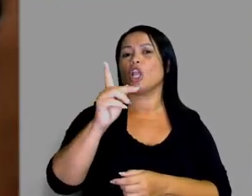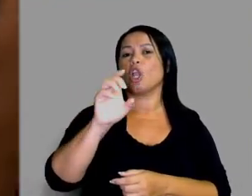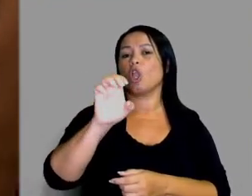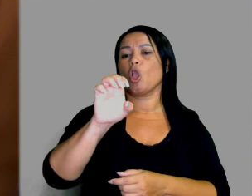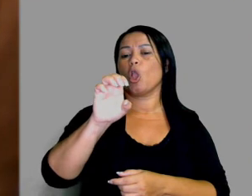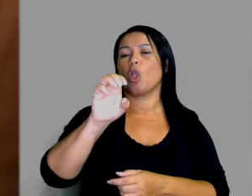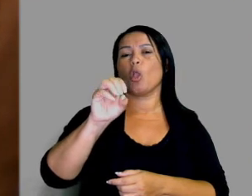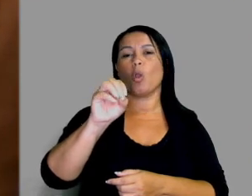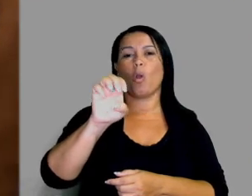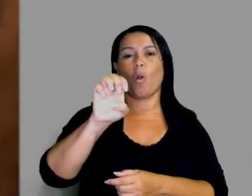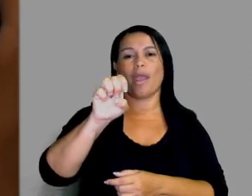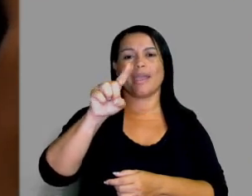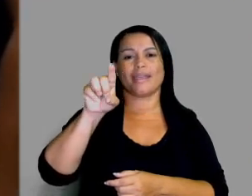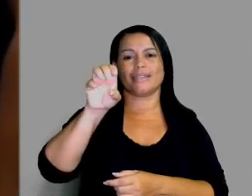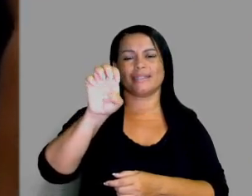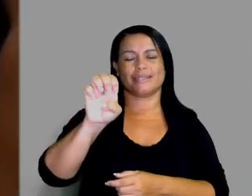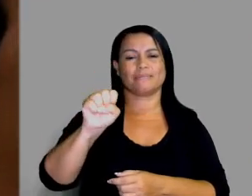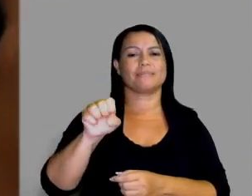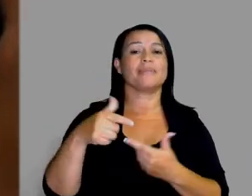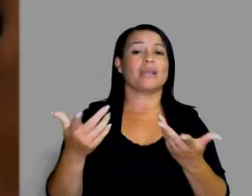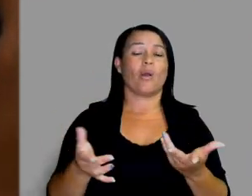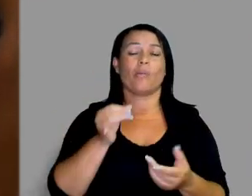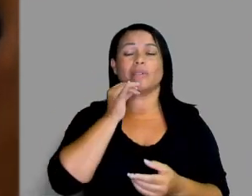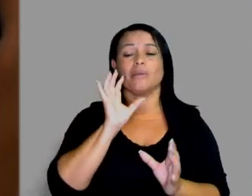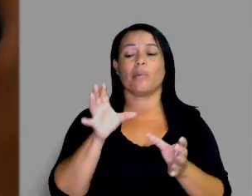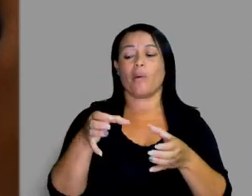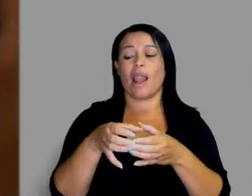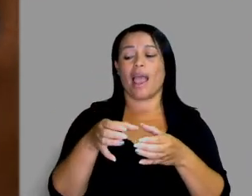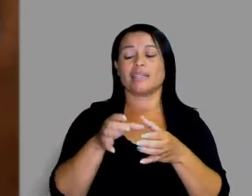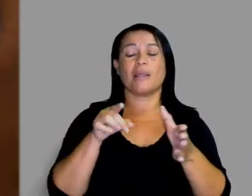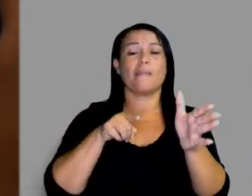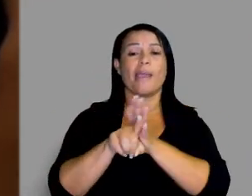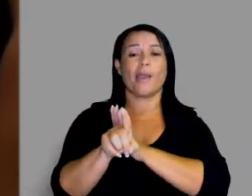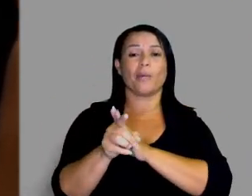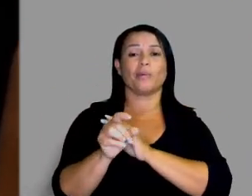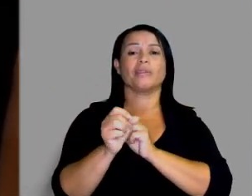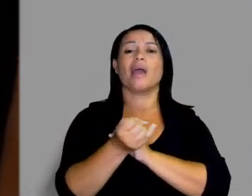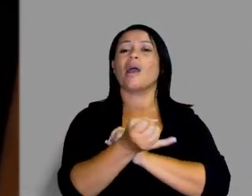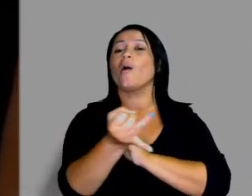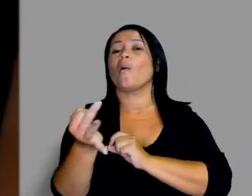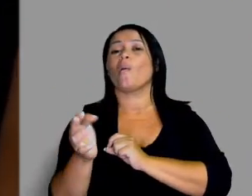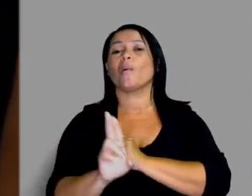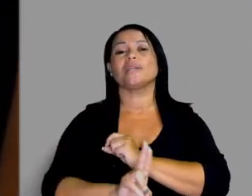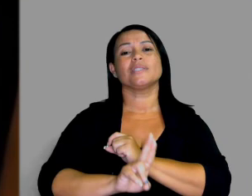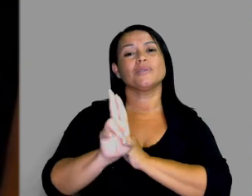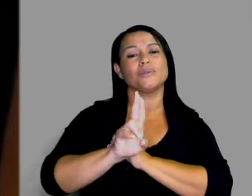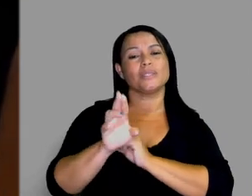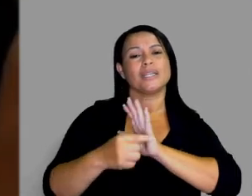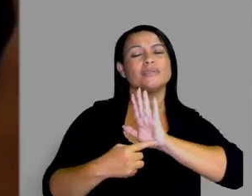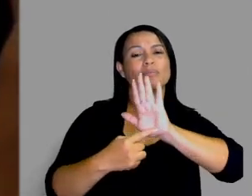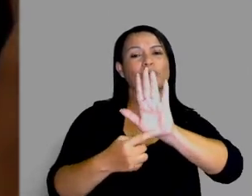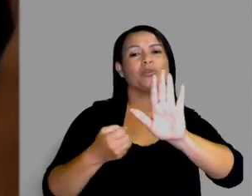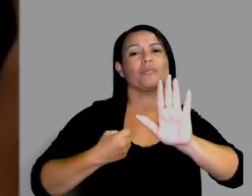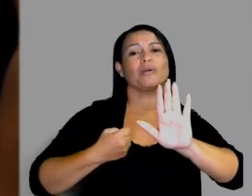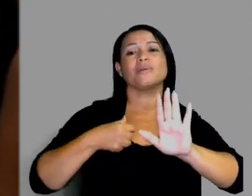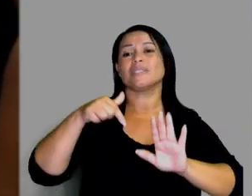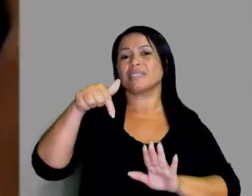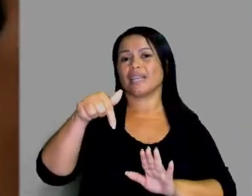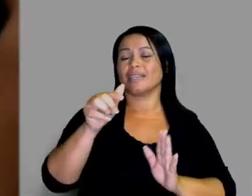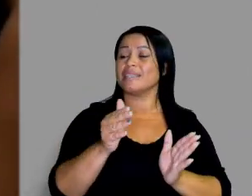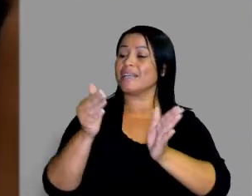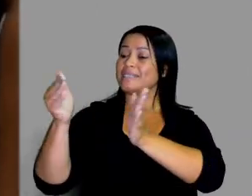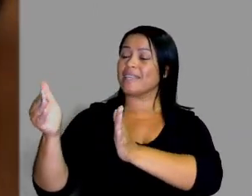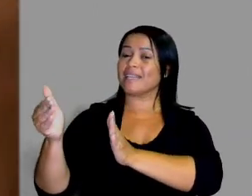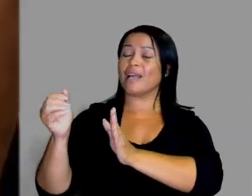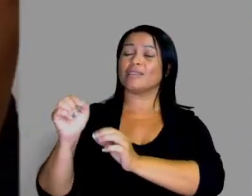milhões, ok? Então, classe, que ele pergunta, quantas unidades representa o algarismo 7, que está à esquerda